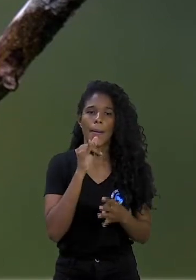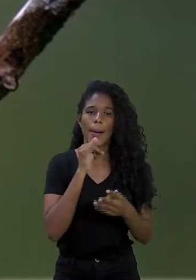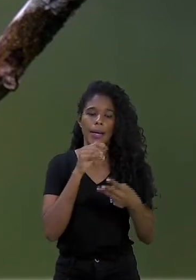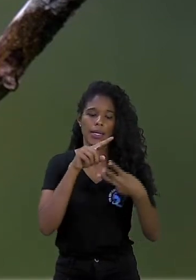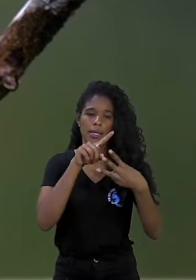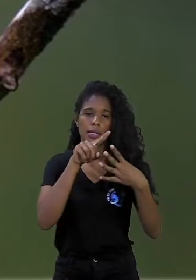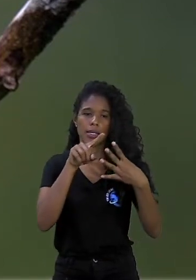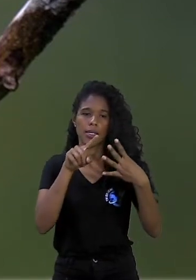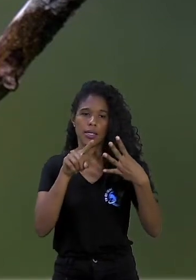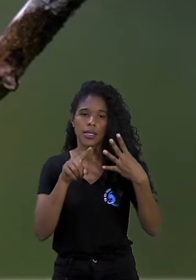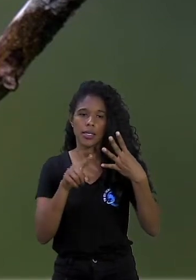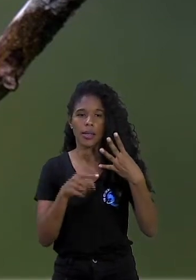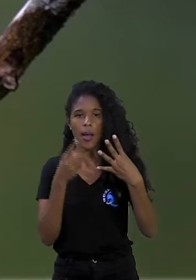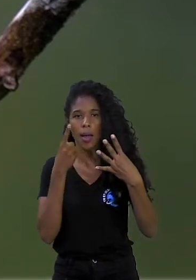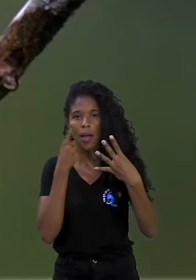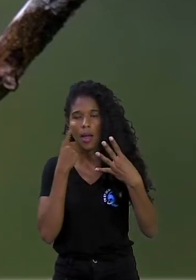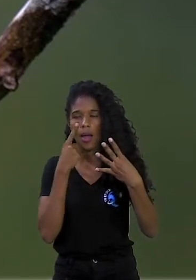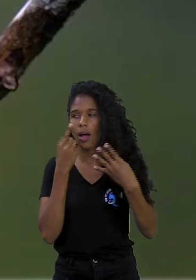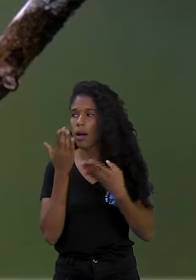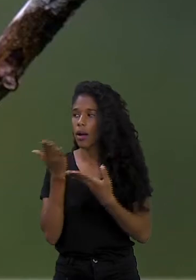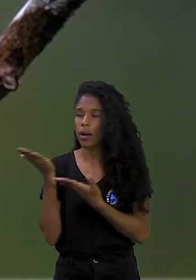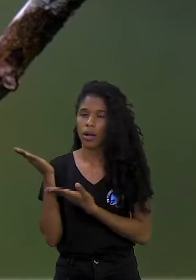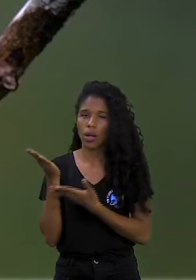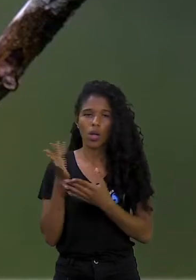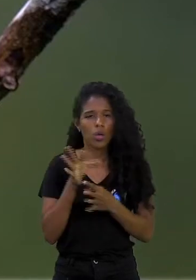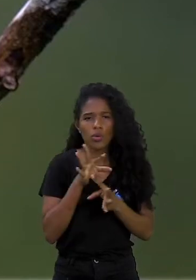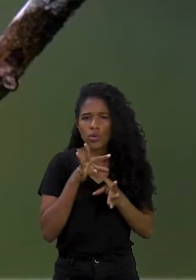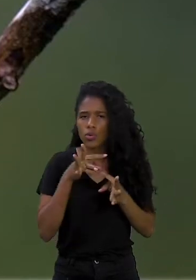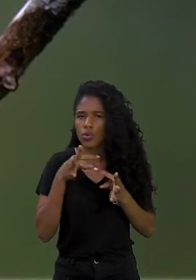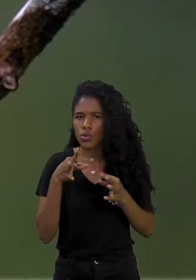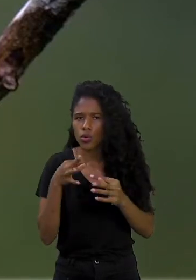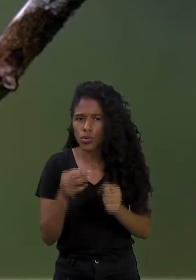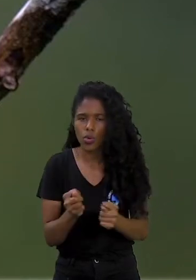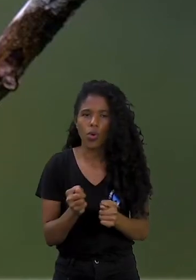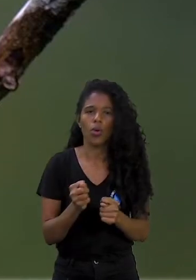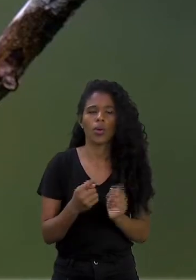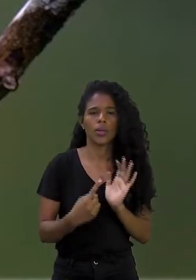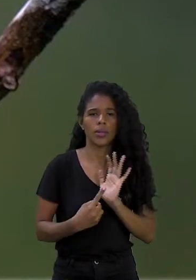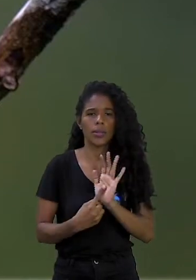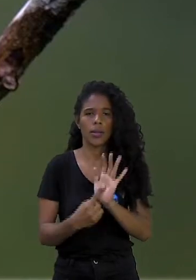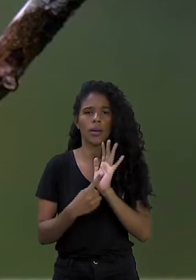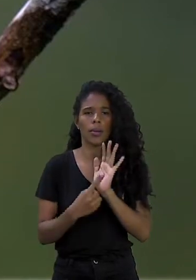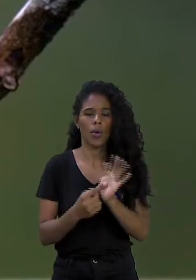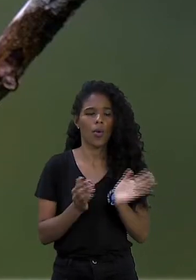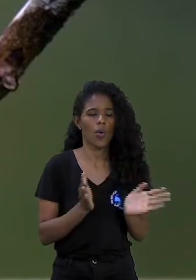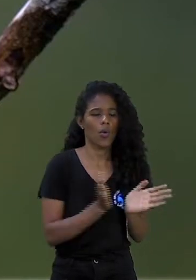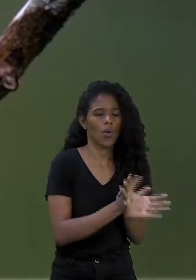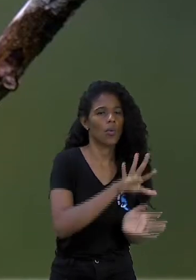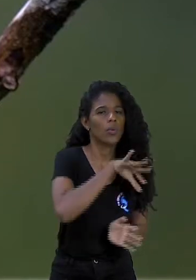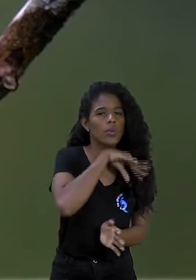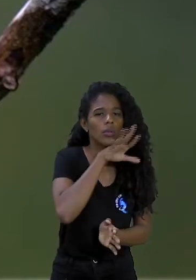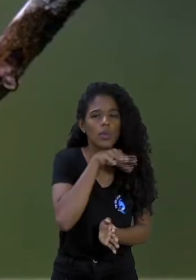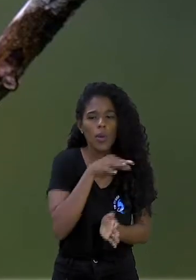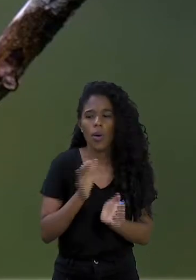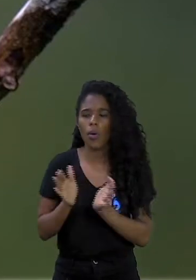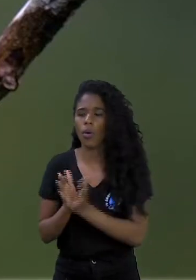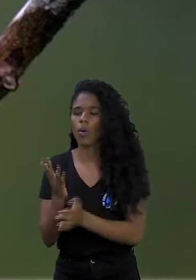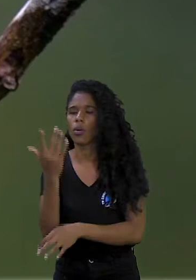reino e assim por diante. Todas que designarem espécies animais ou botânicas têm